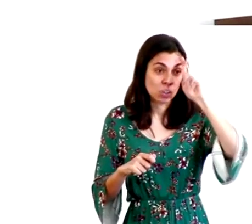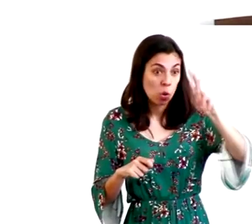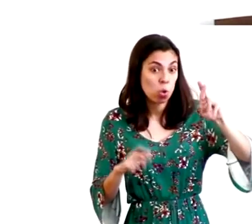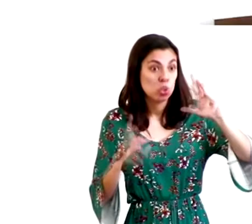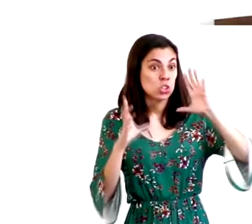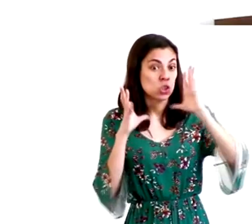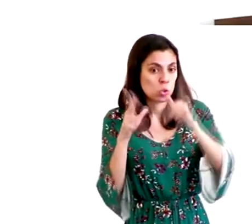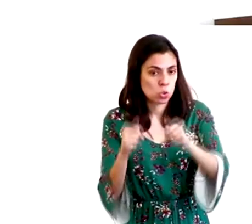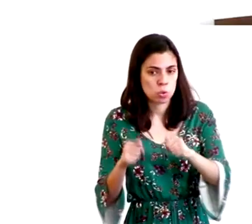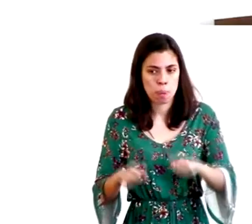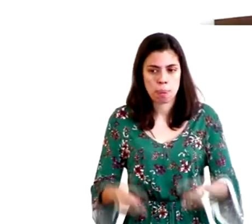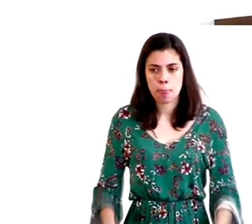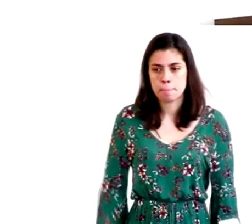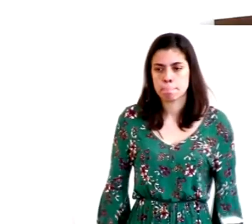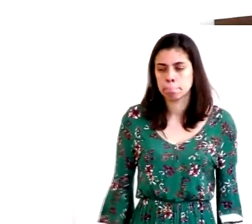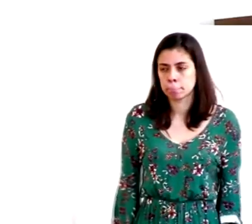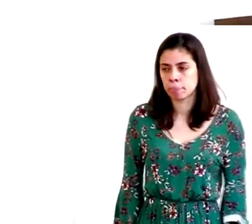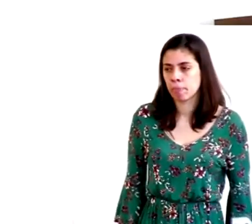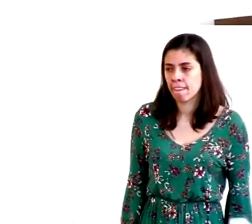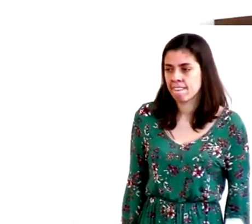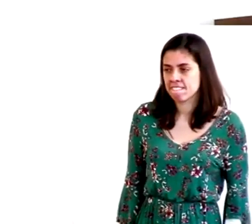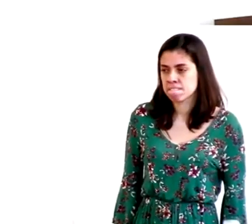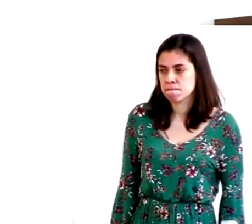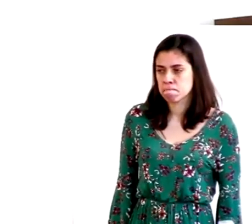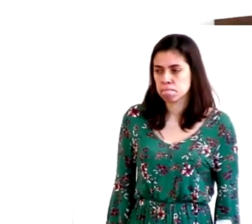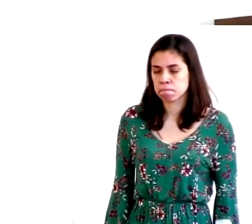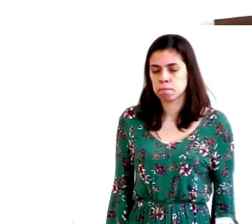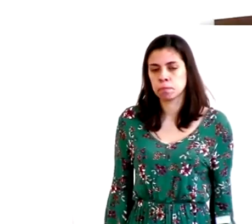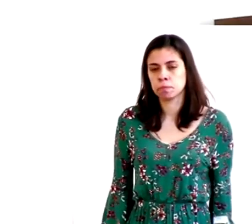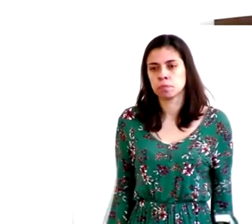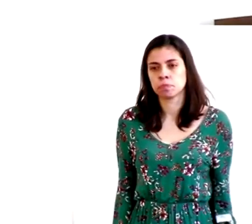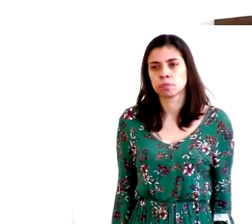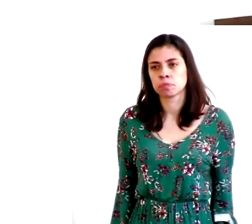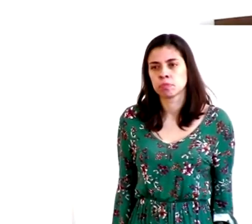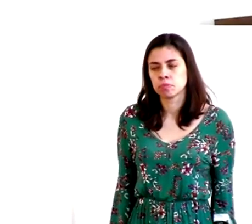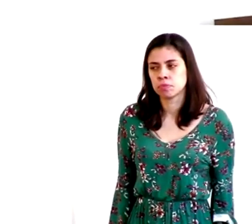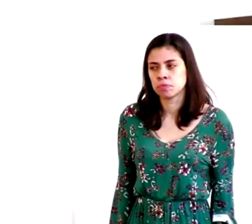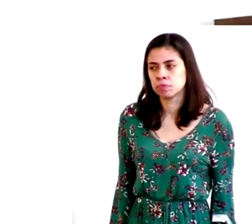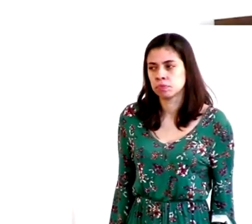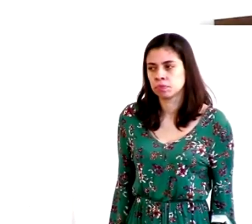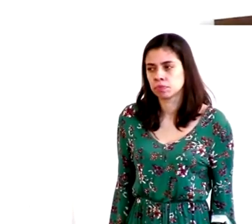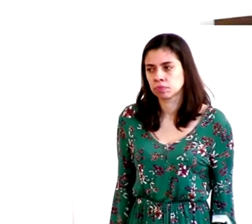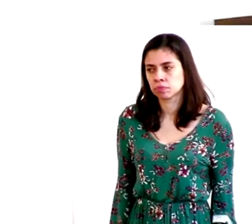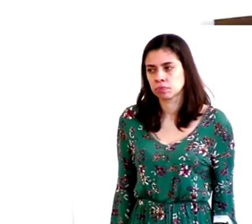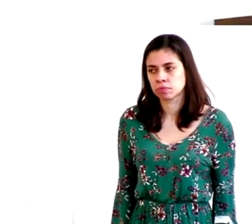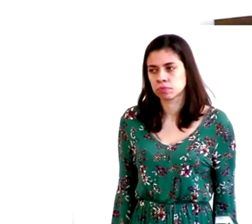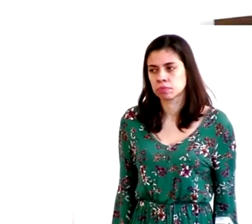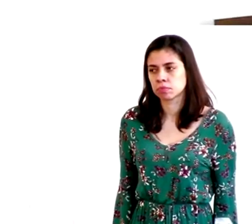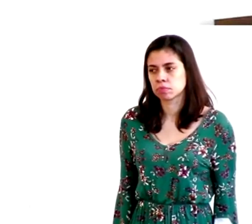que chegou não abre mão de 1 milímetro do seu coração.